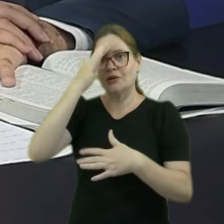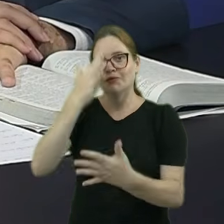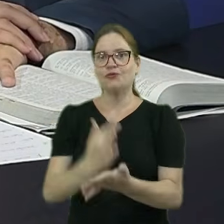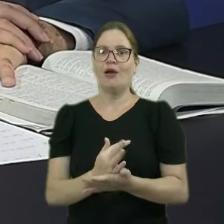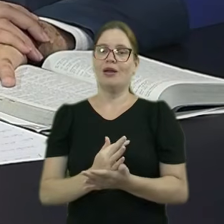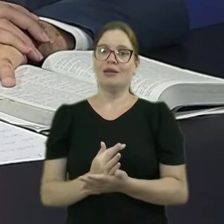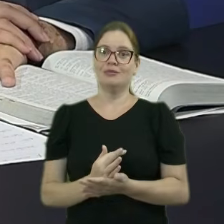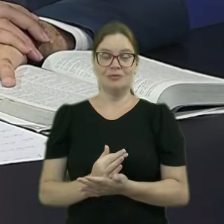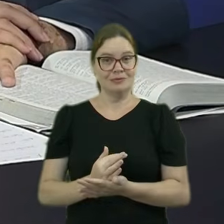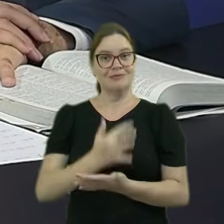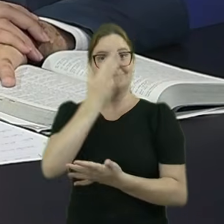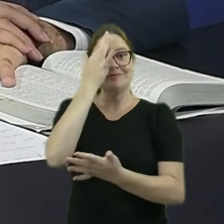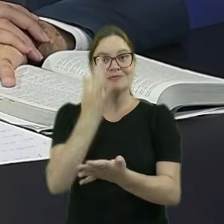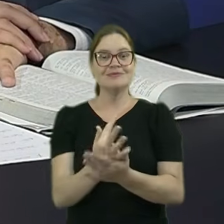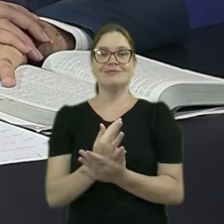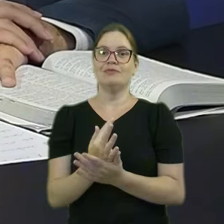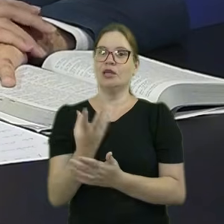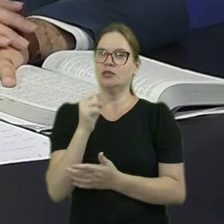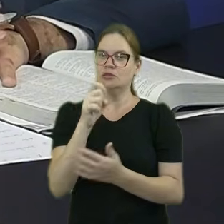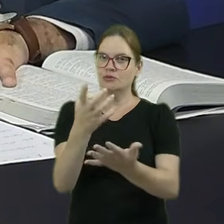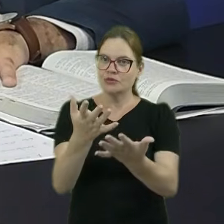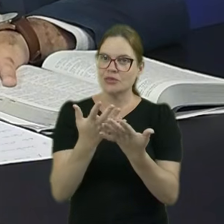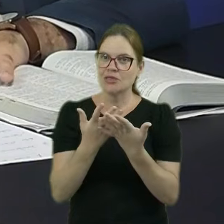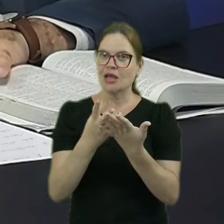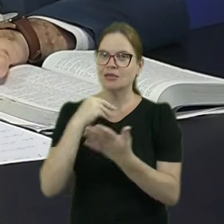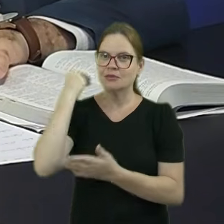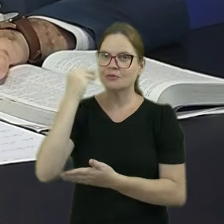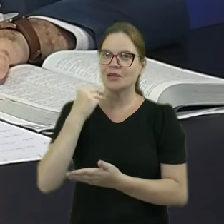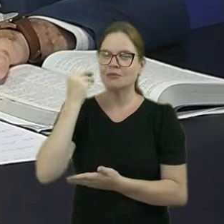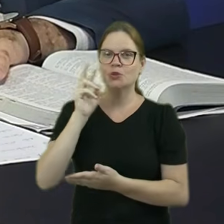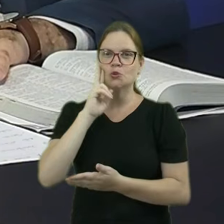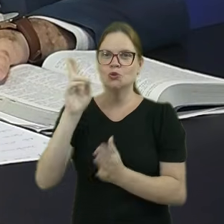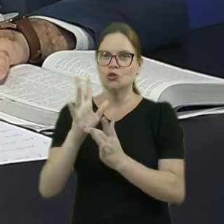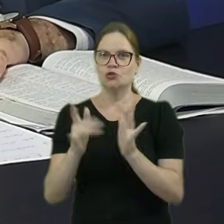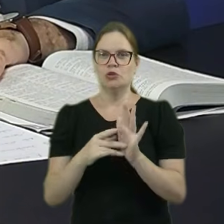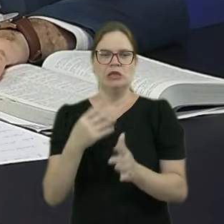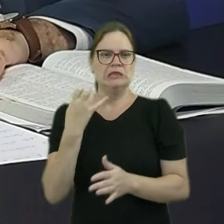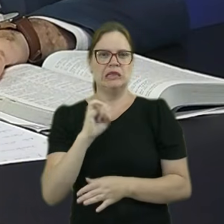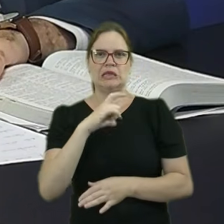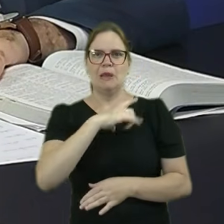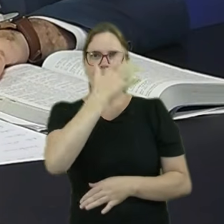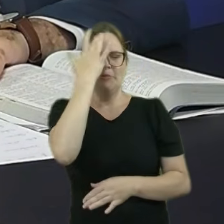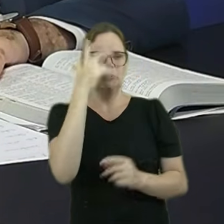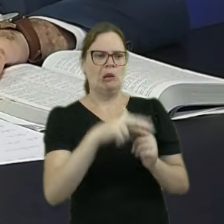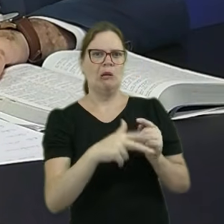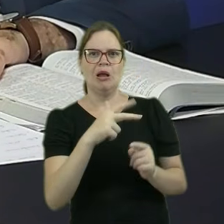perto de Jesus, não importa se a multidão, se ele parece que está